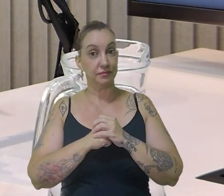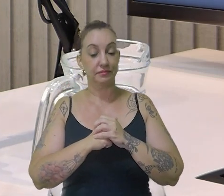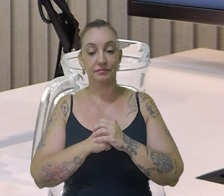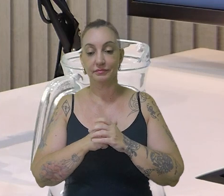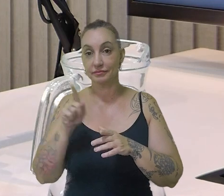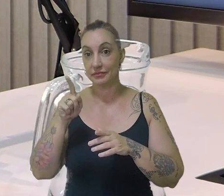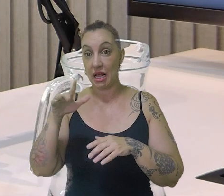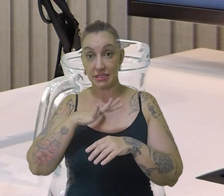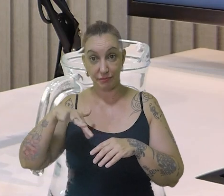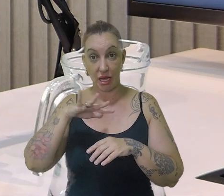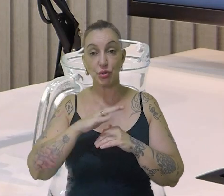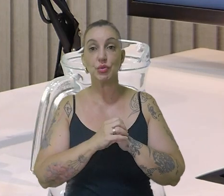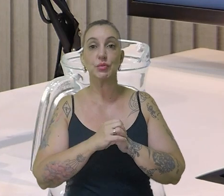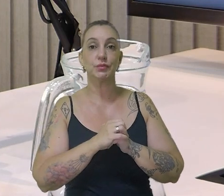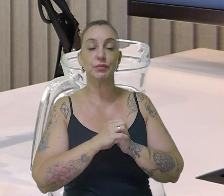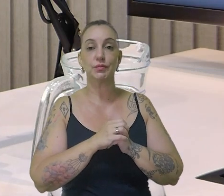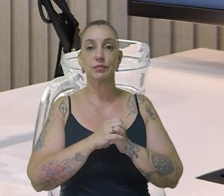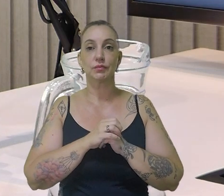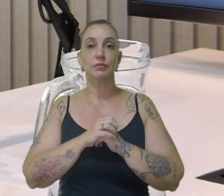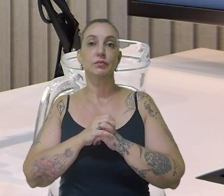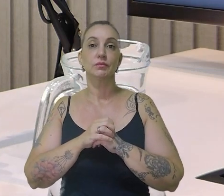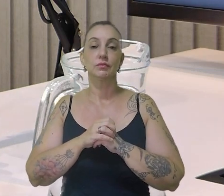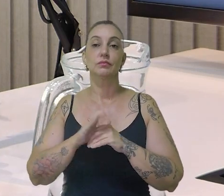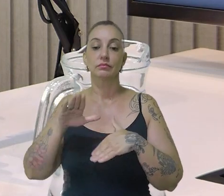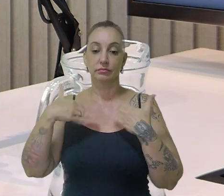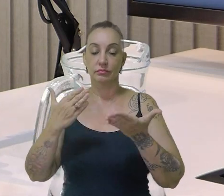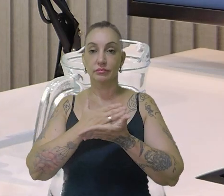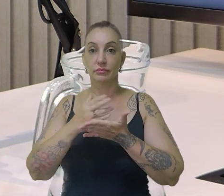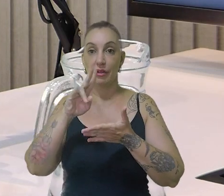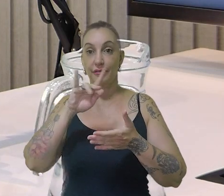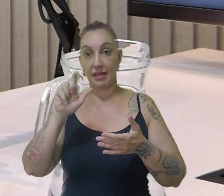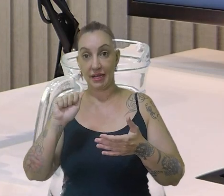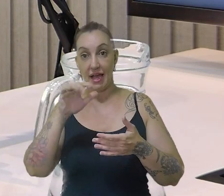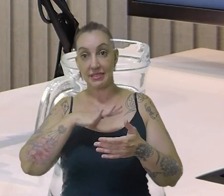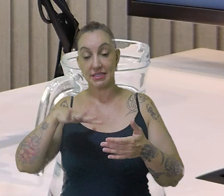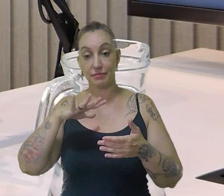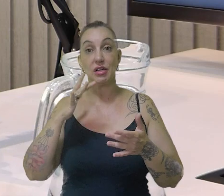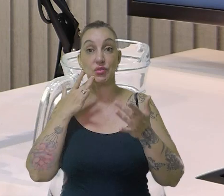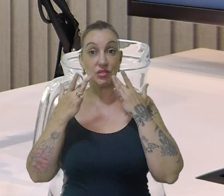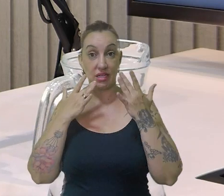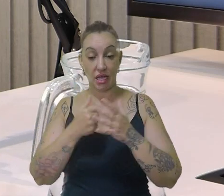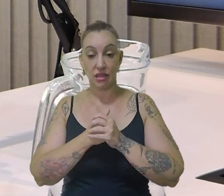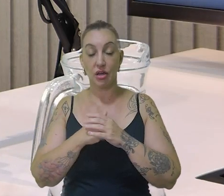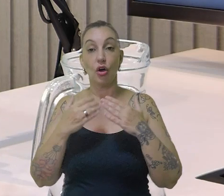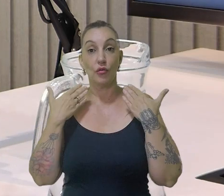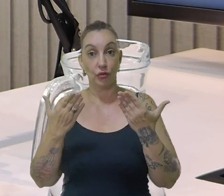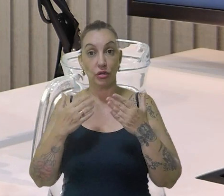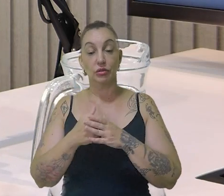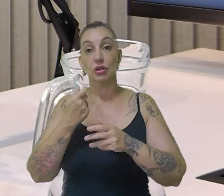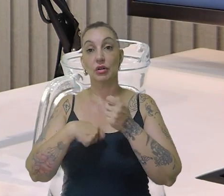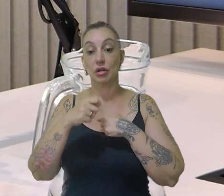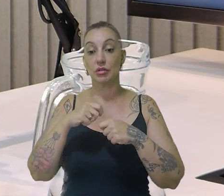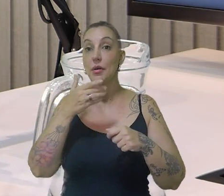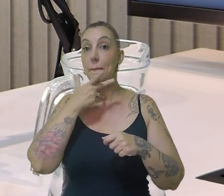reformas lá do espaço eh e aí nasceu o Vig espaço cênico uau na frente da